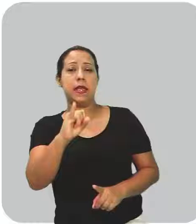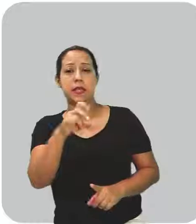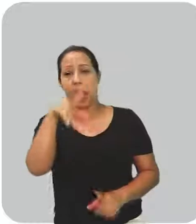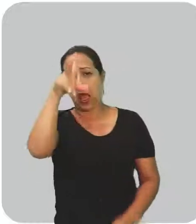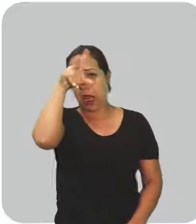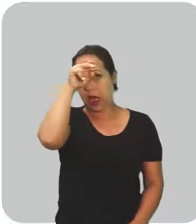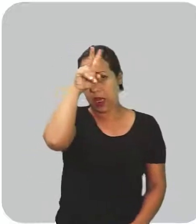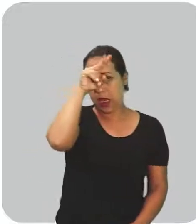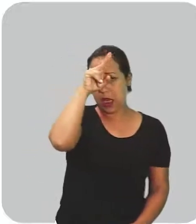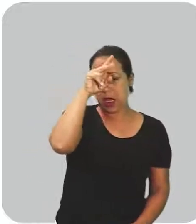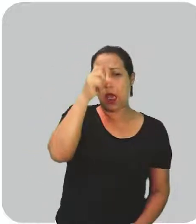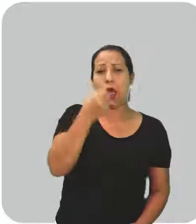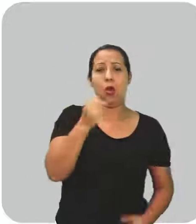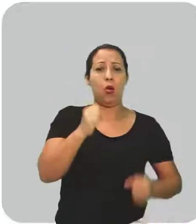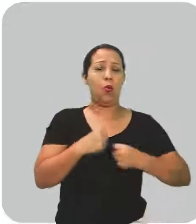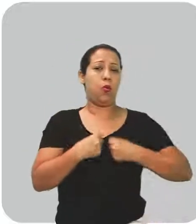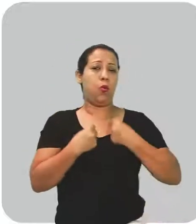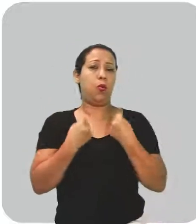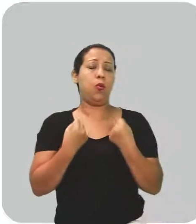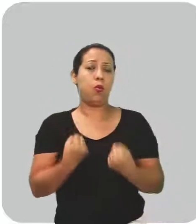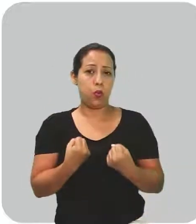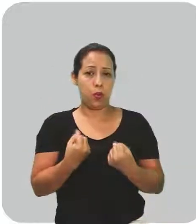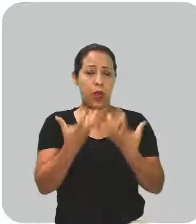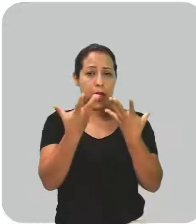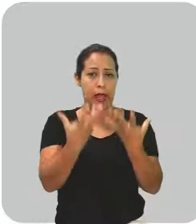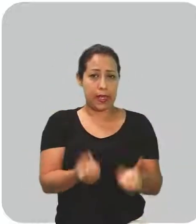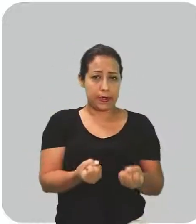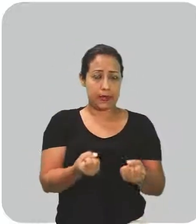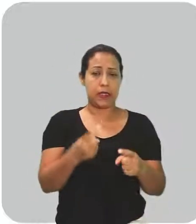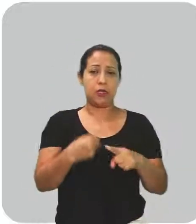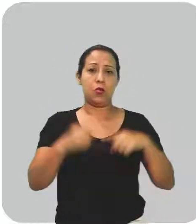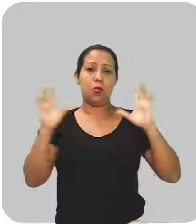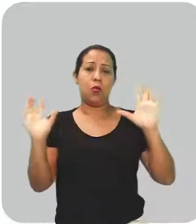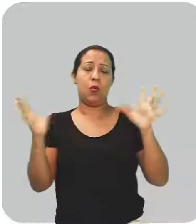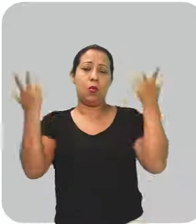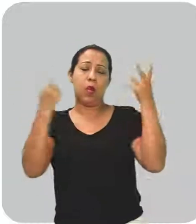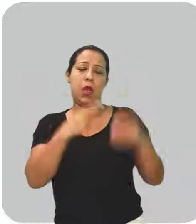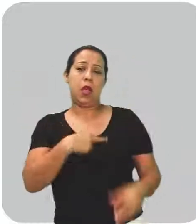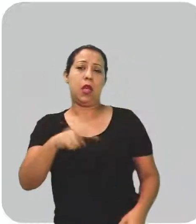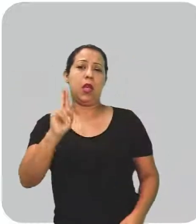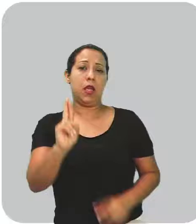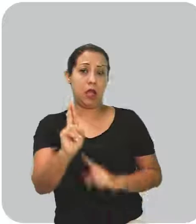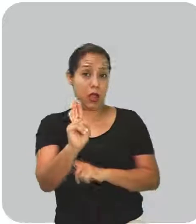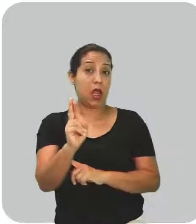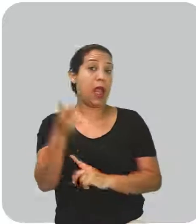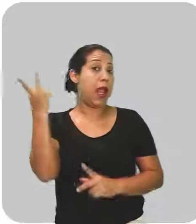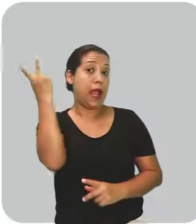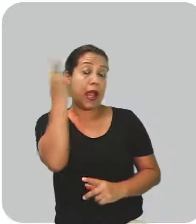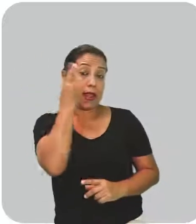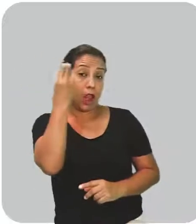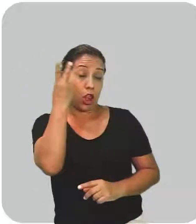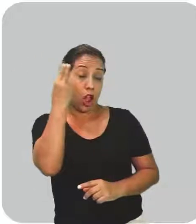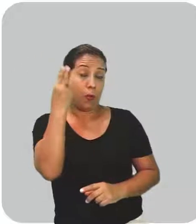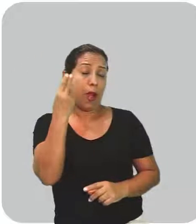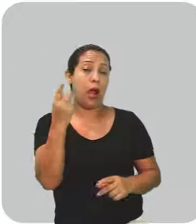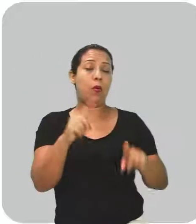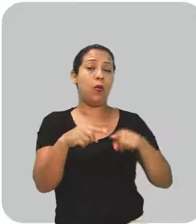quando decorrente de celebrações religiosas, onde era considerada normal ou